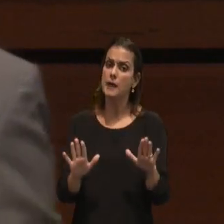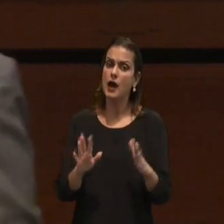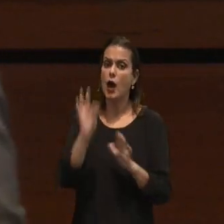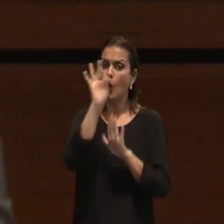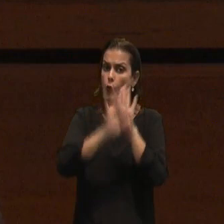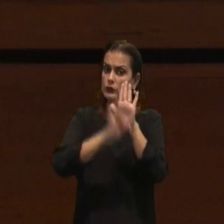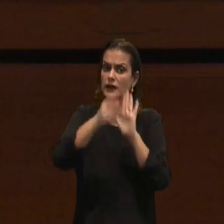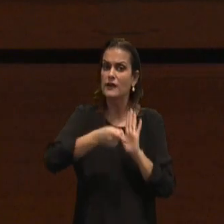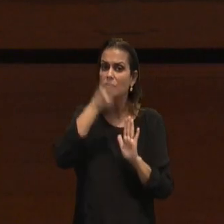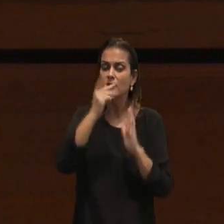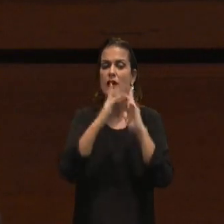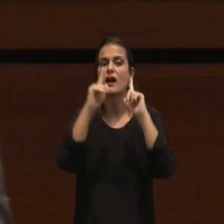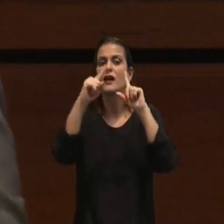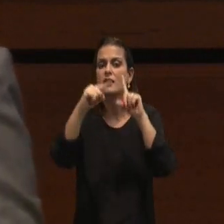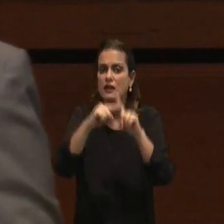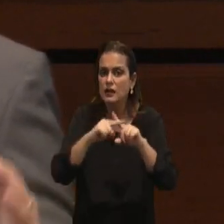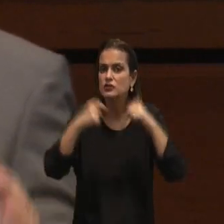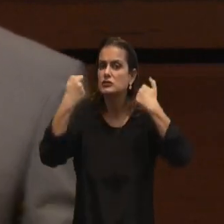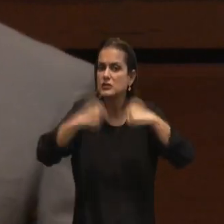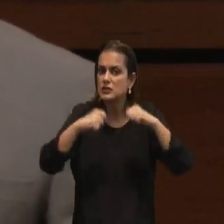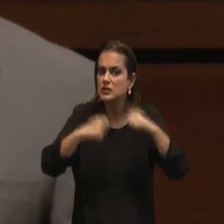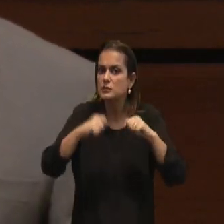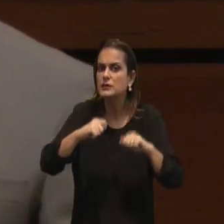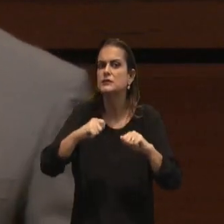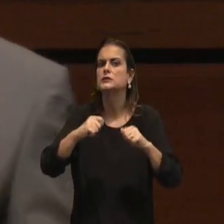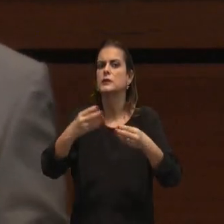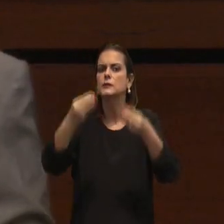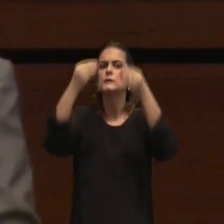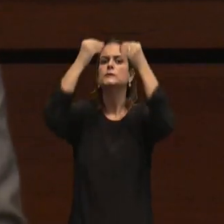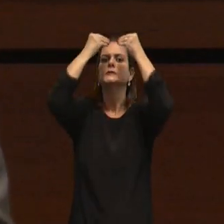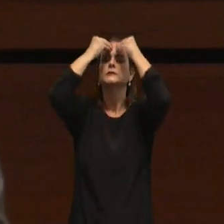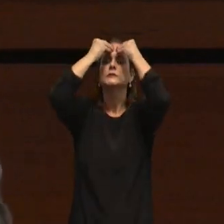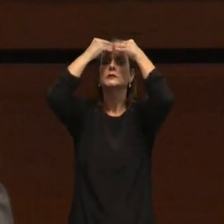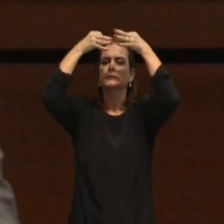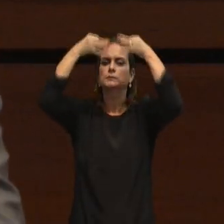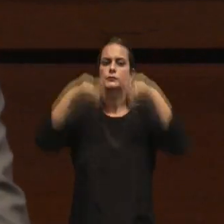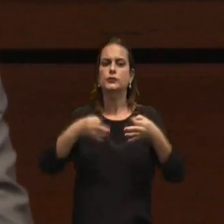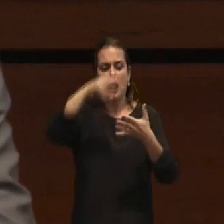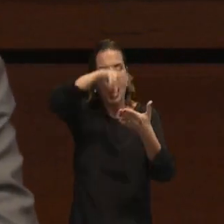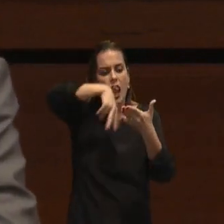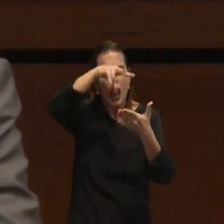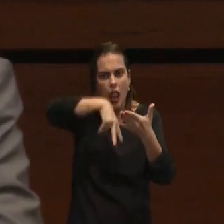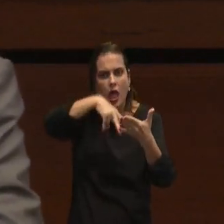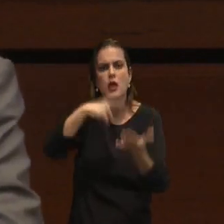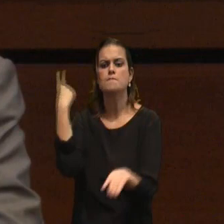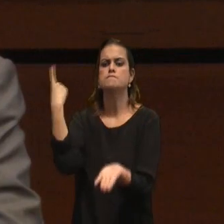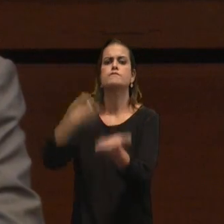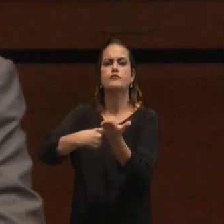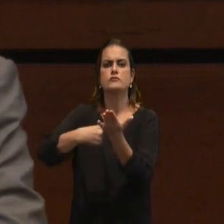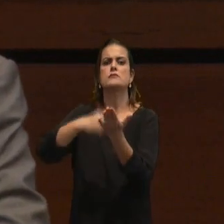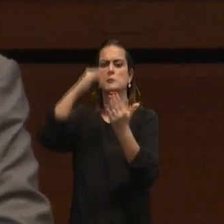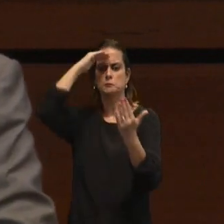desta igreja que deve ouvir, deve ler e deve praticar esta palavra.